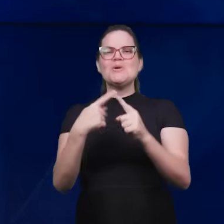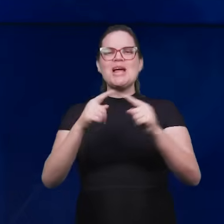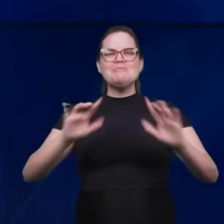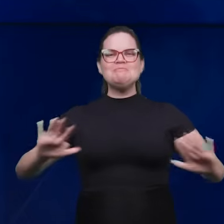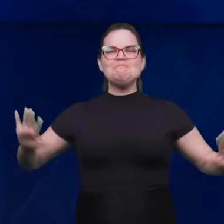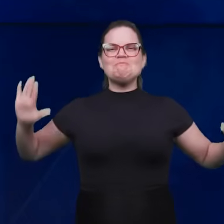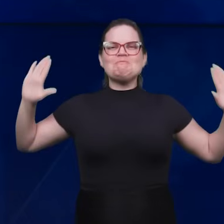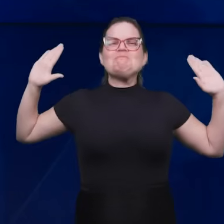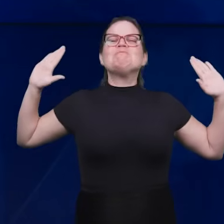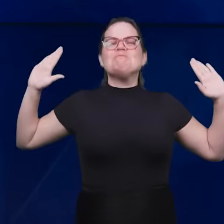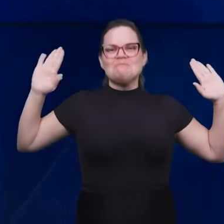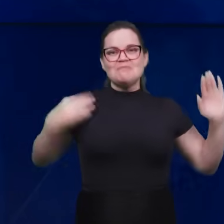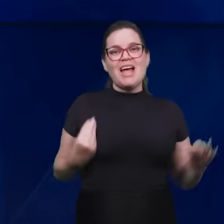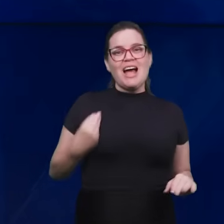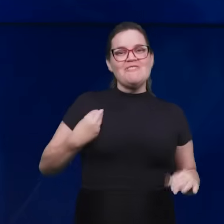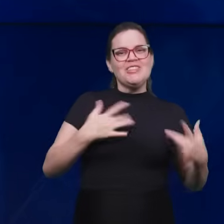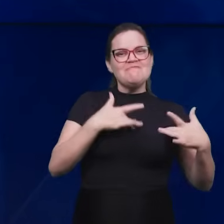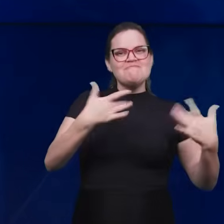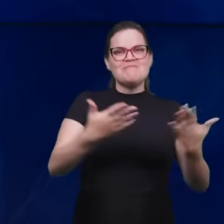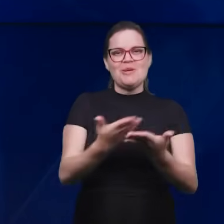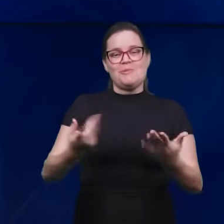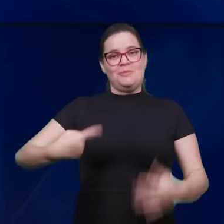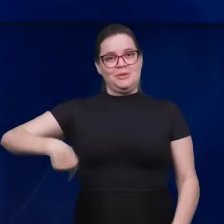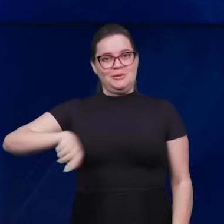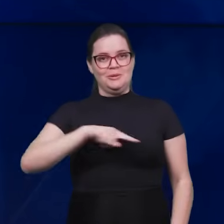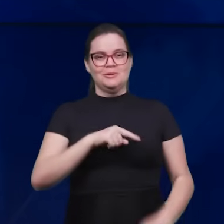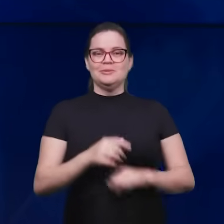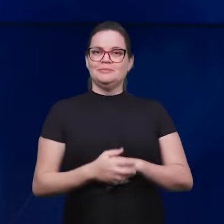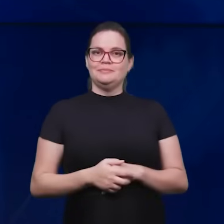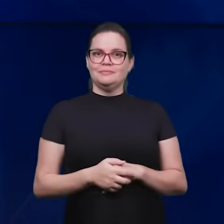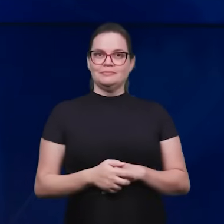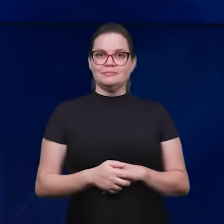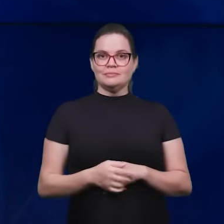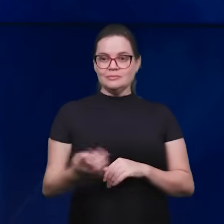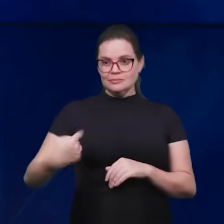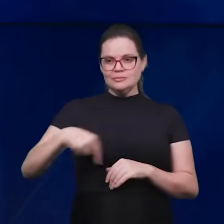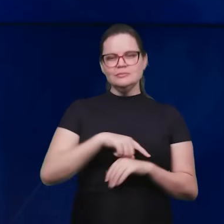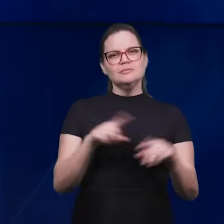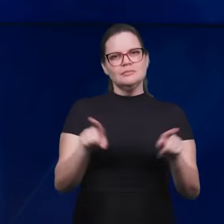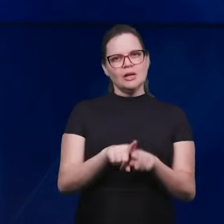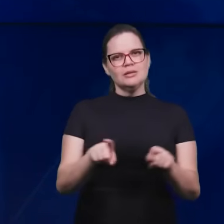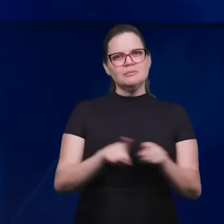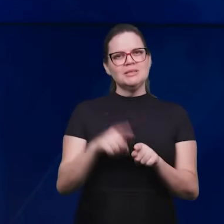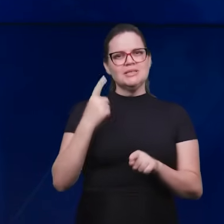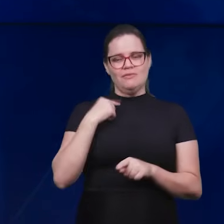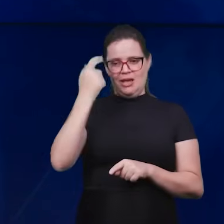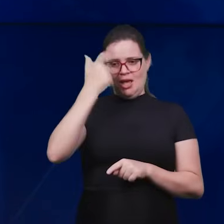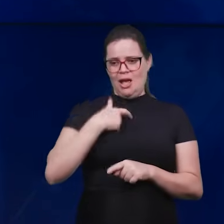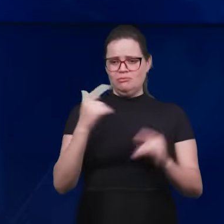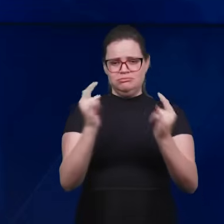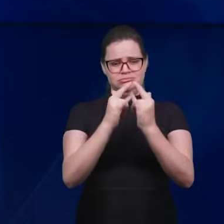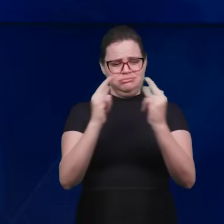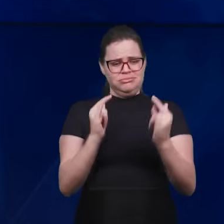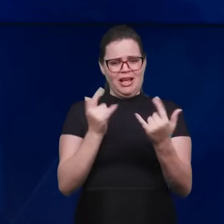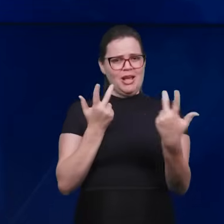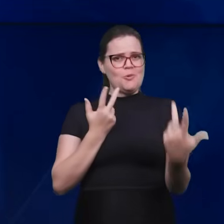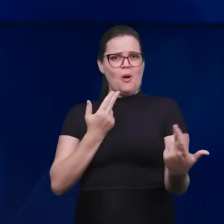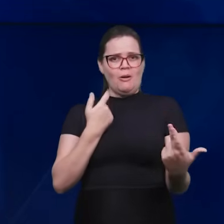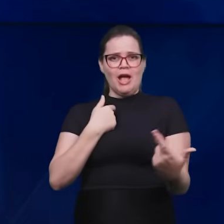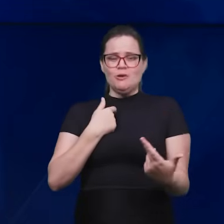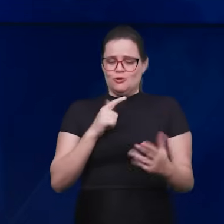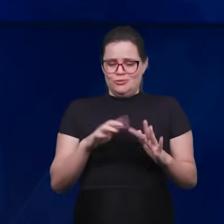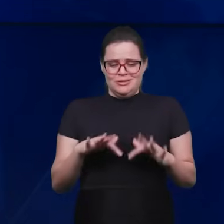um de nós. Porque nós somos como aquela tenda. Somos homens, tenda a falar de algo passageiro, algo